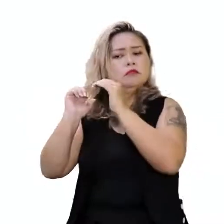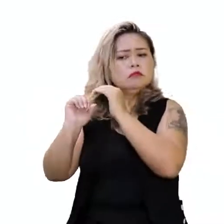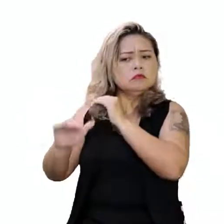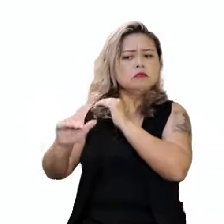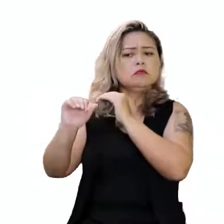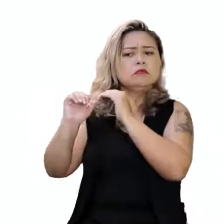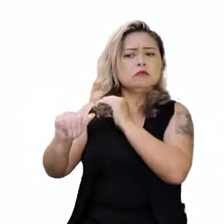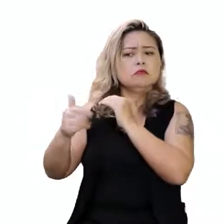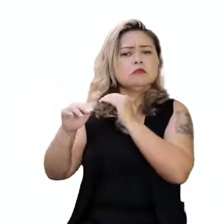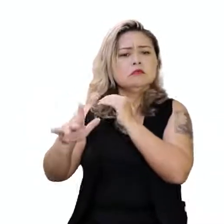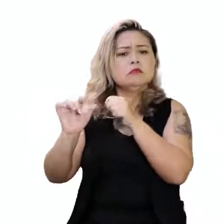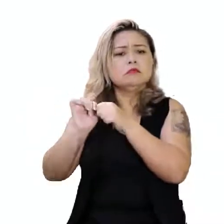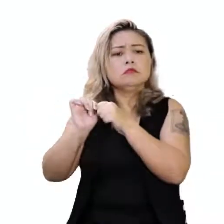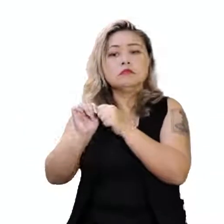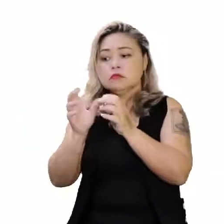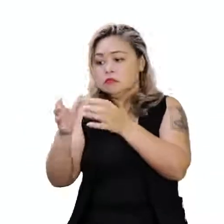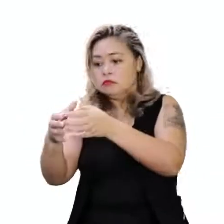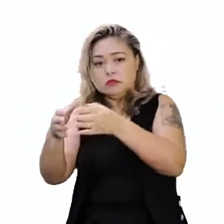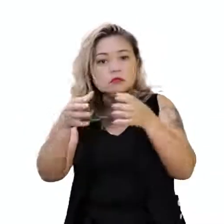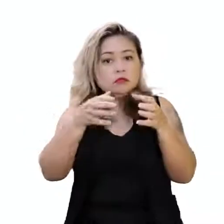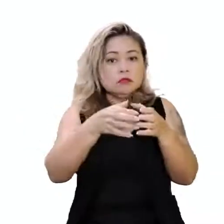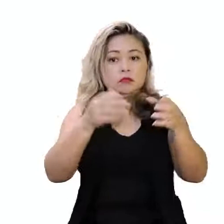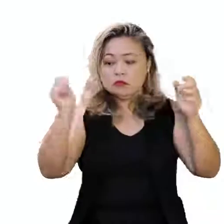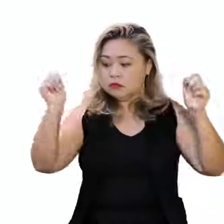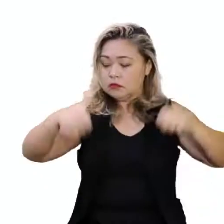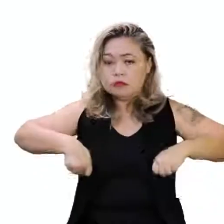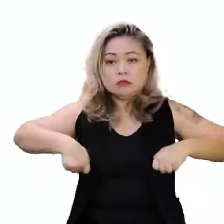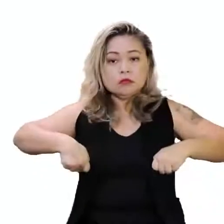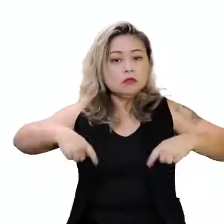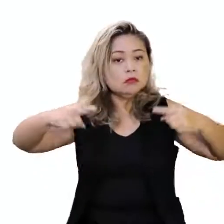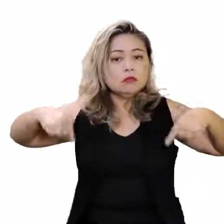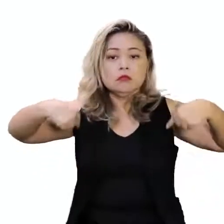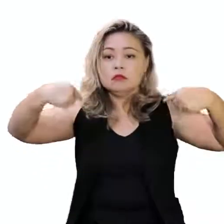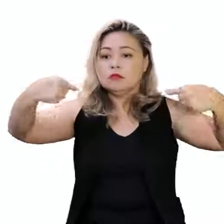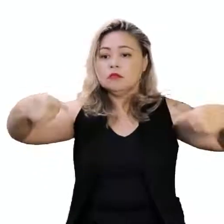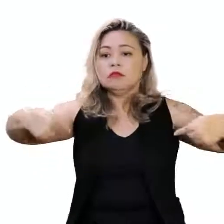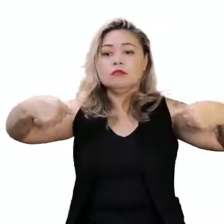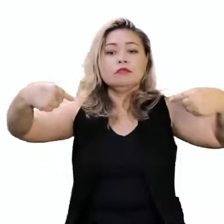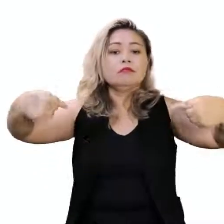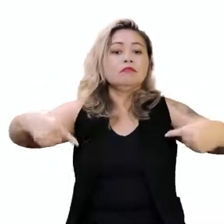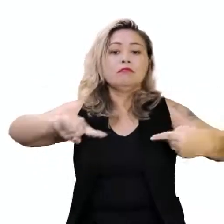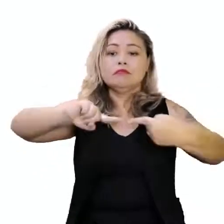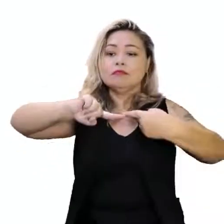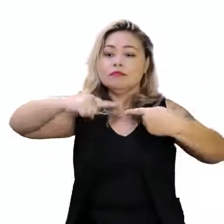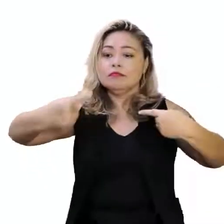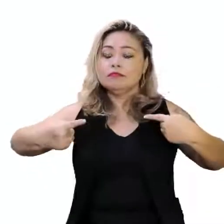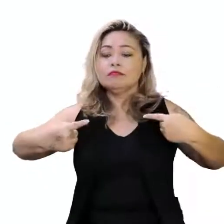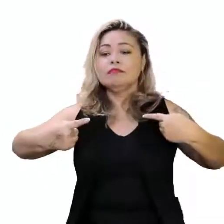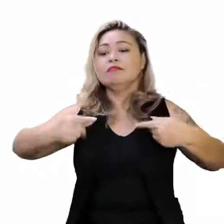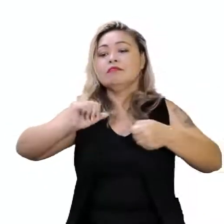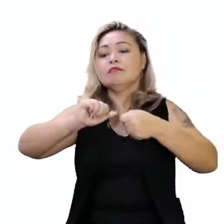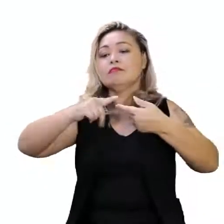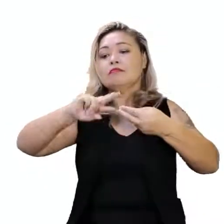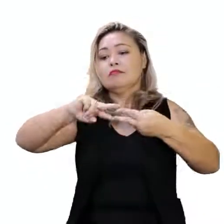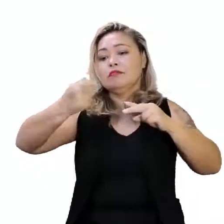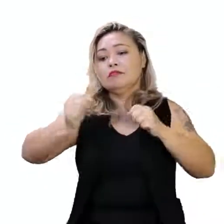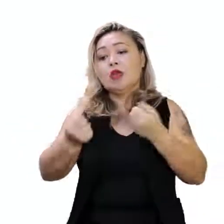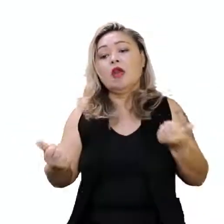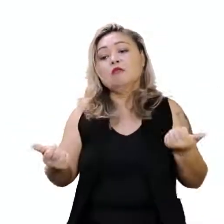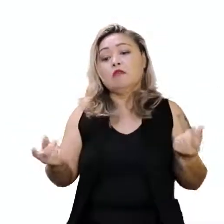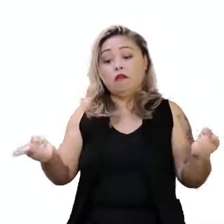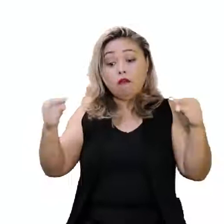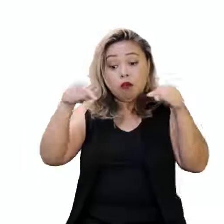significativas forem acumuladas, as duas populações podem não mais trocar esses genes, se voltarem a ocupar o